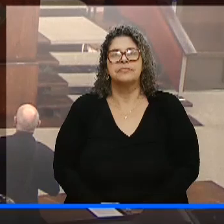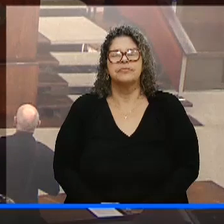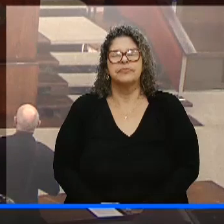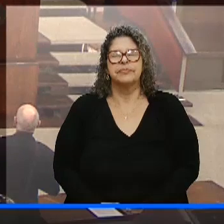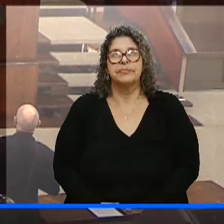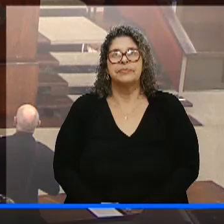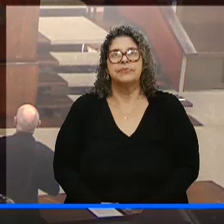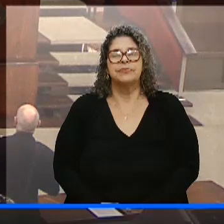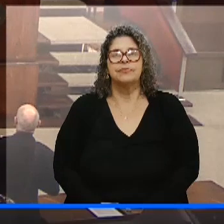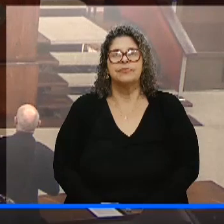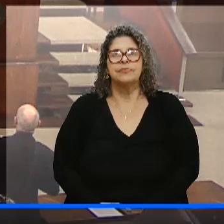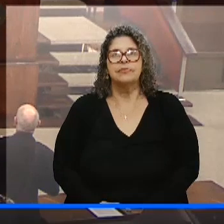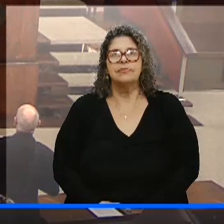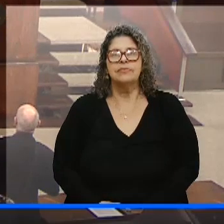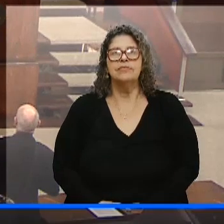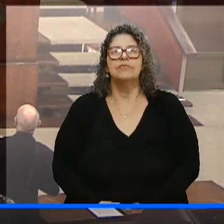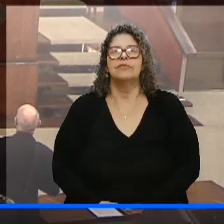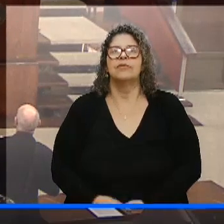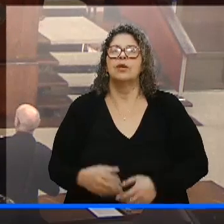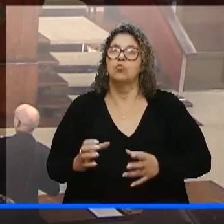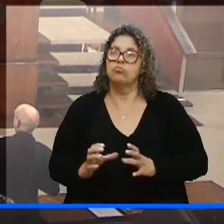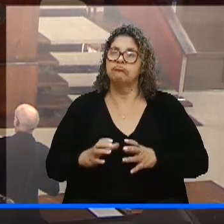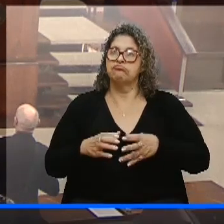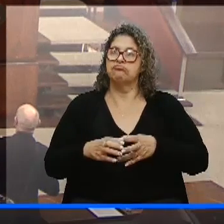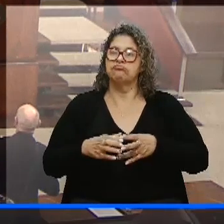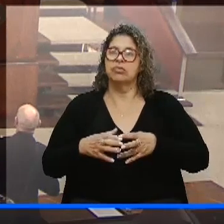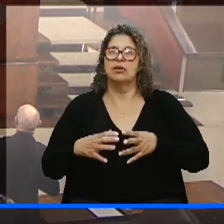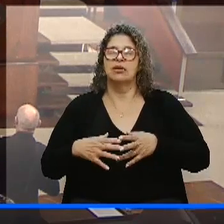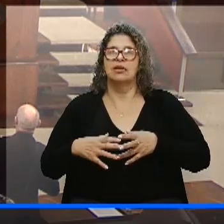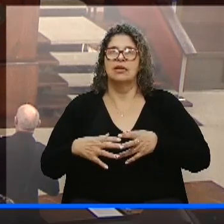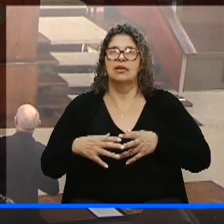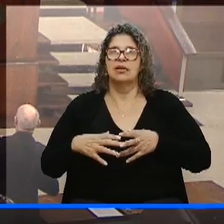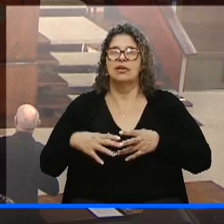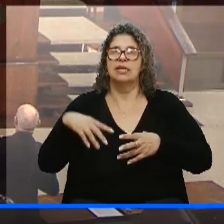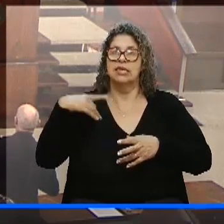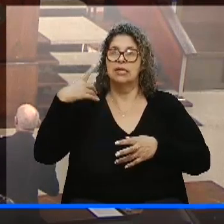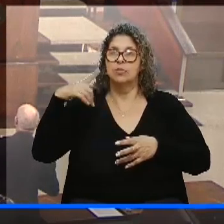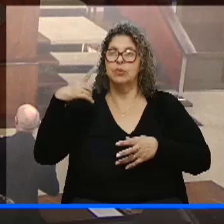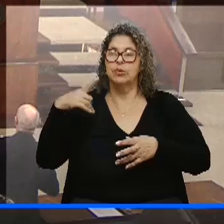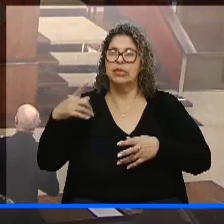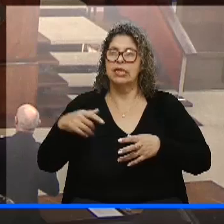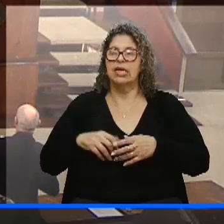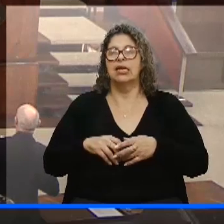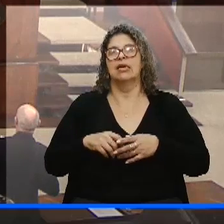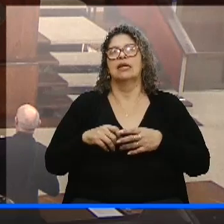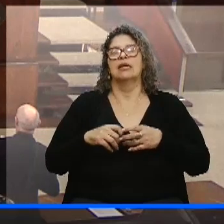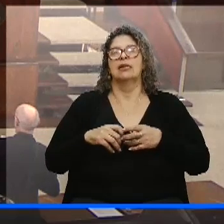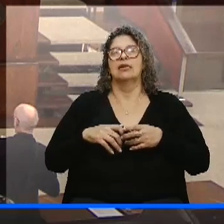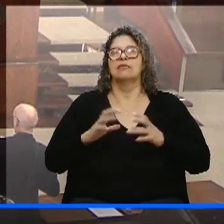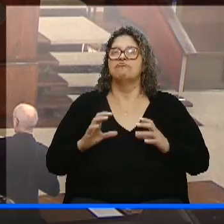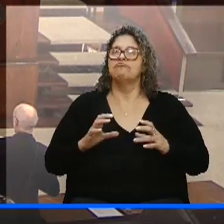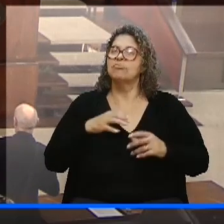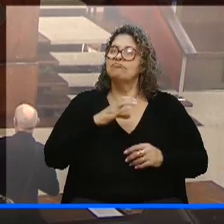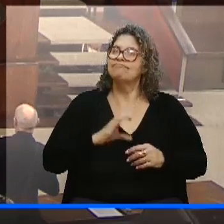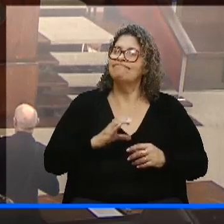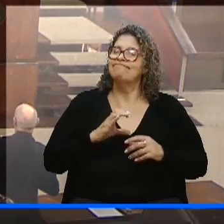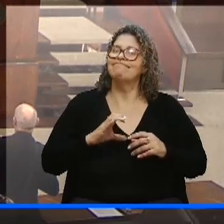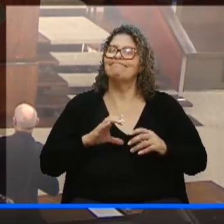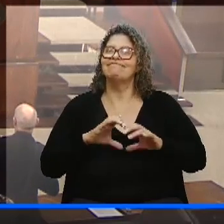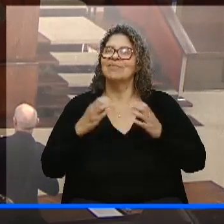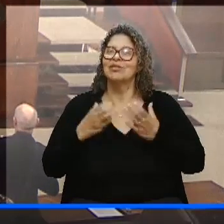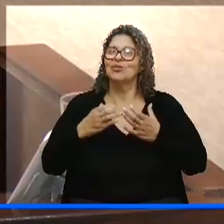ele disse o presidente colegas deputados se fazem presentes no plenário cidadãos gaúchos que nos acompanham falei aqui